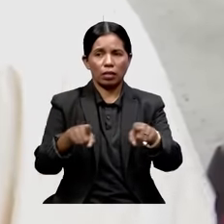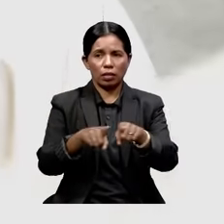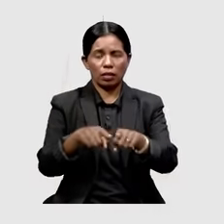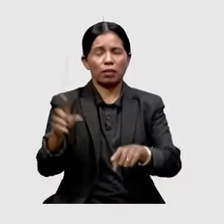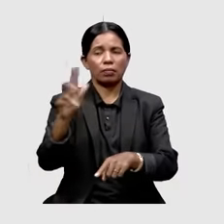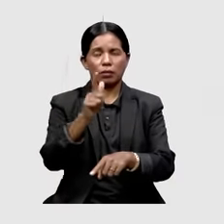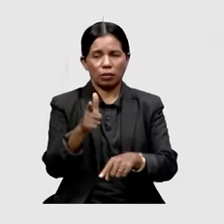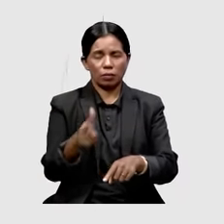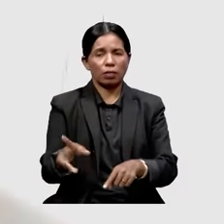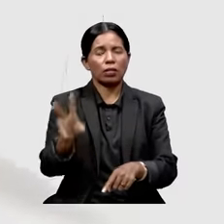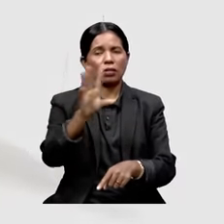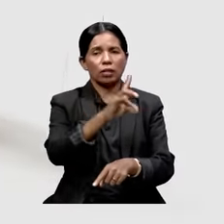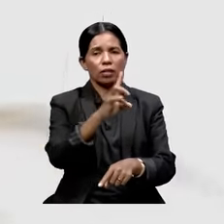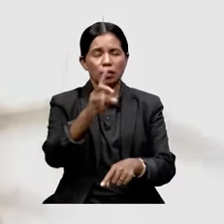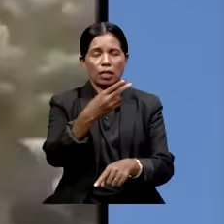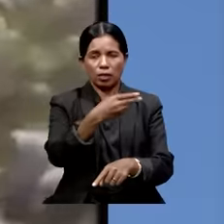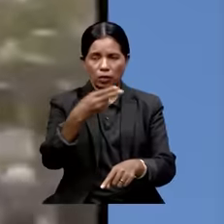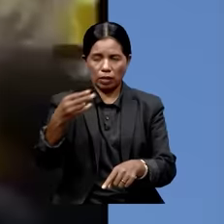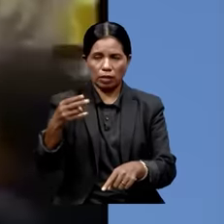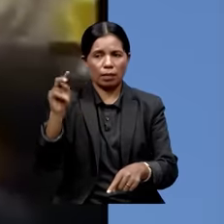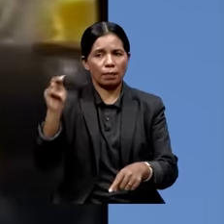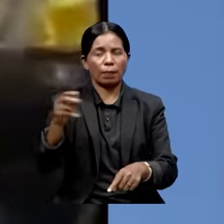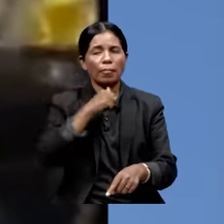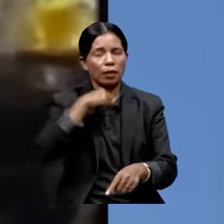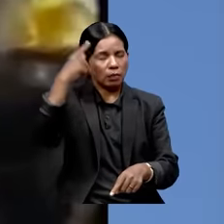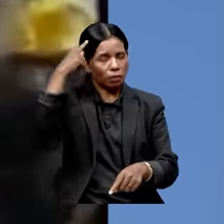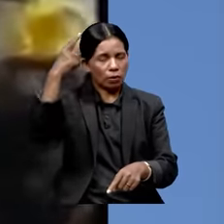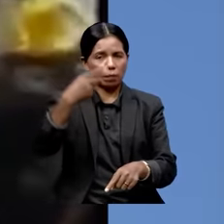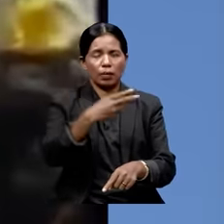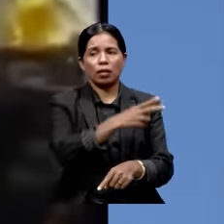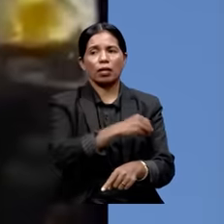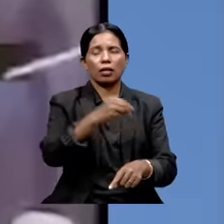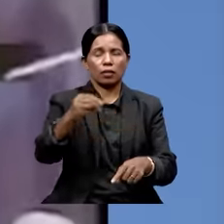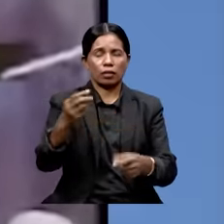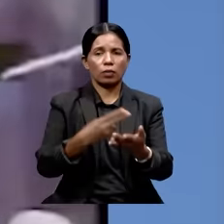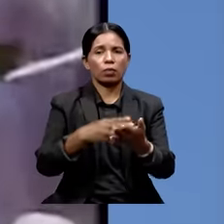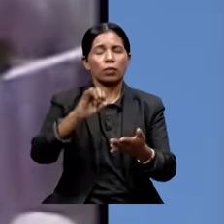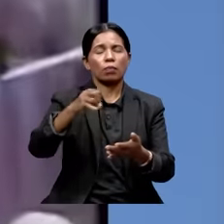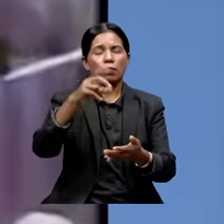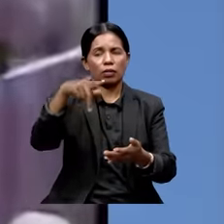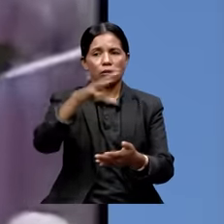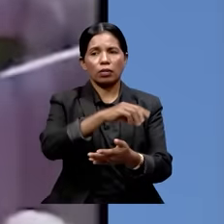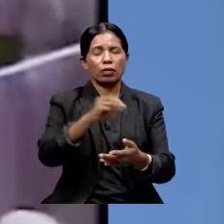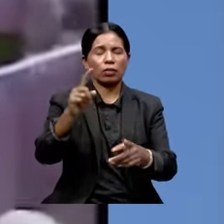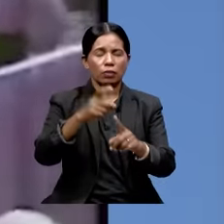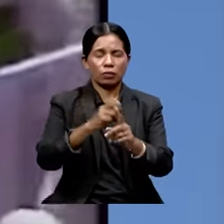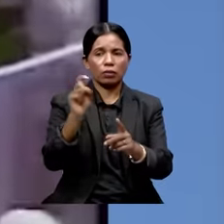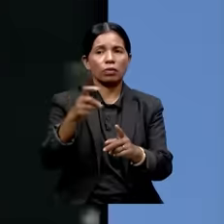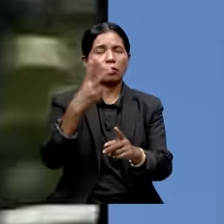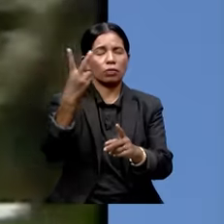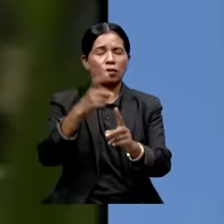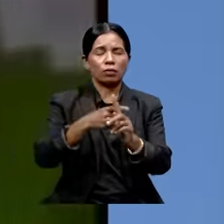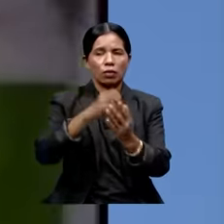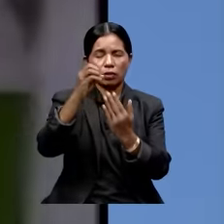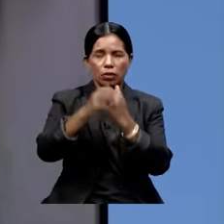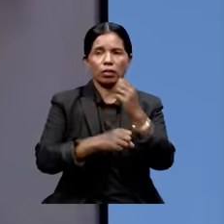Badala Ronoresin Hito, República Indonésia. Né. Macamo Papa João Paulo II e a Loro San Loresin Rua Flon Outubro, tina rihun ida